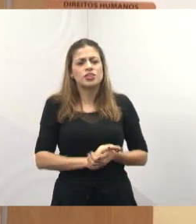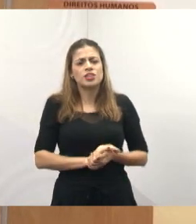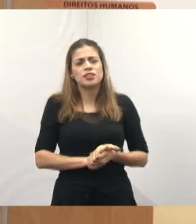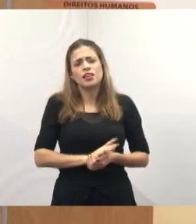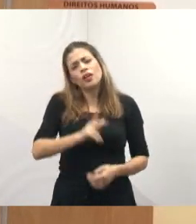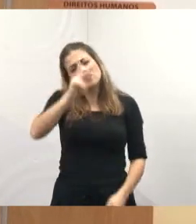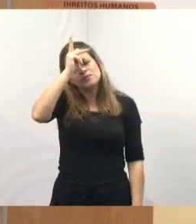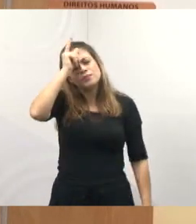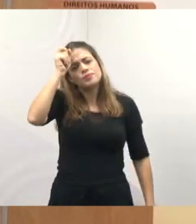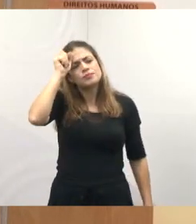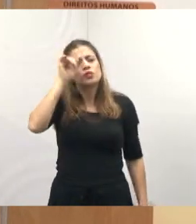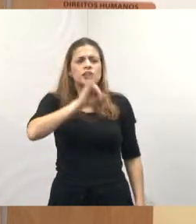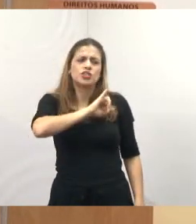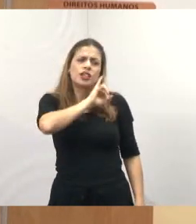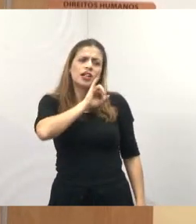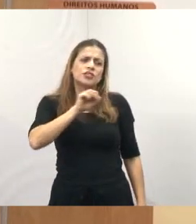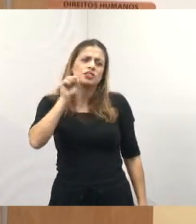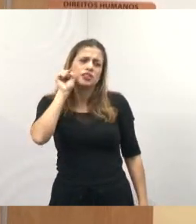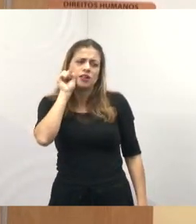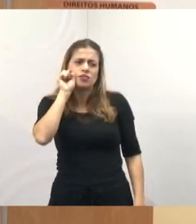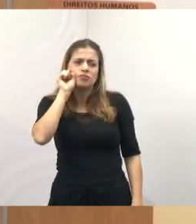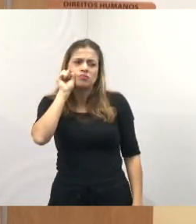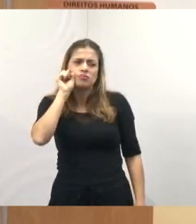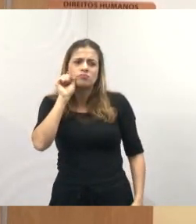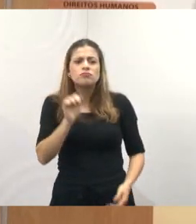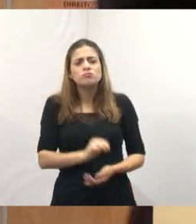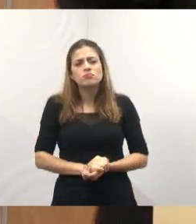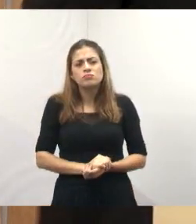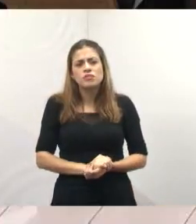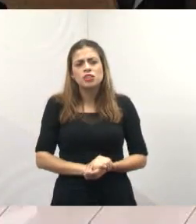essas contas vão ser aprovadas.